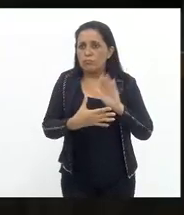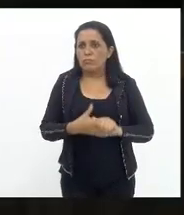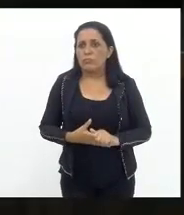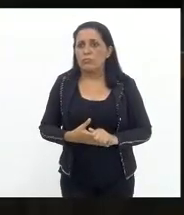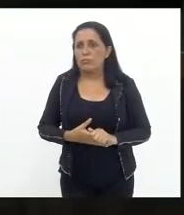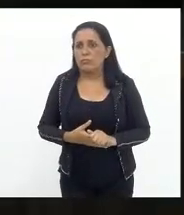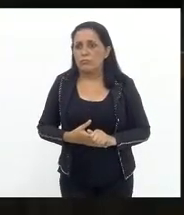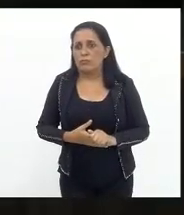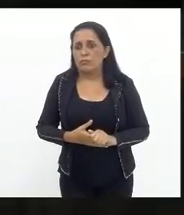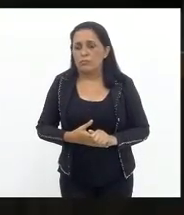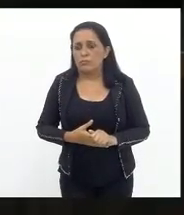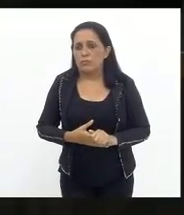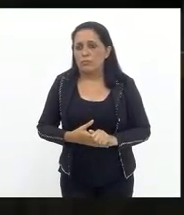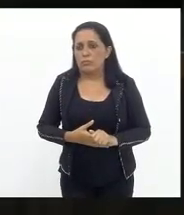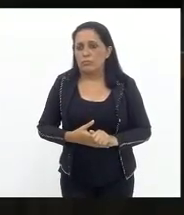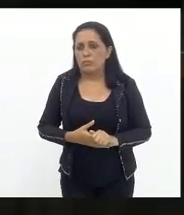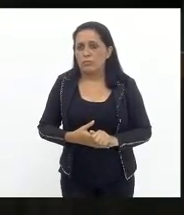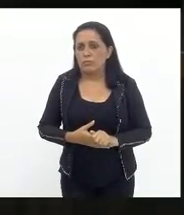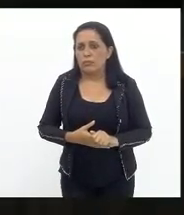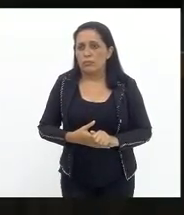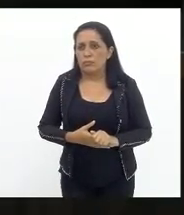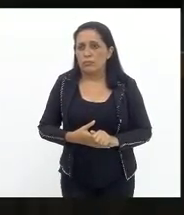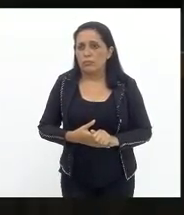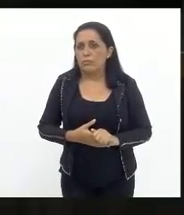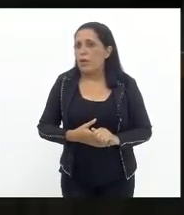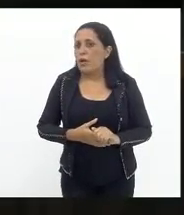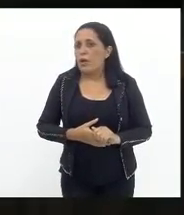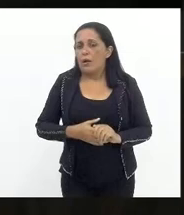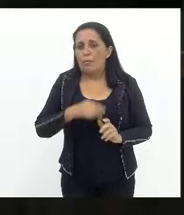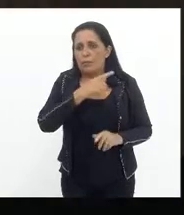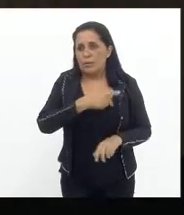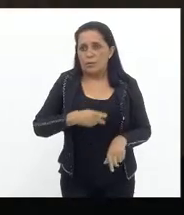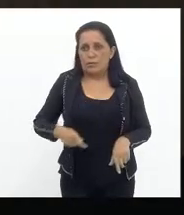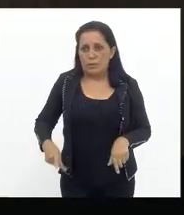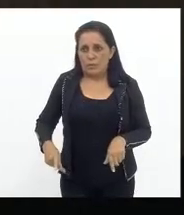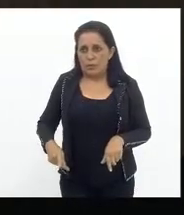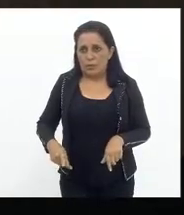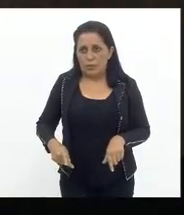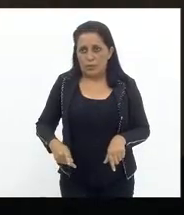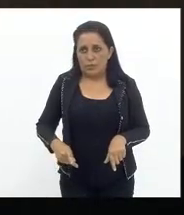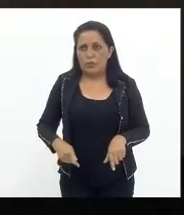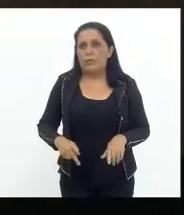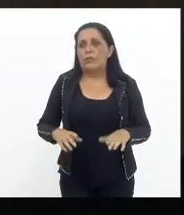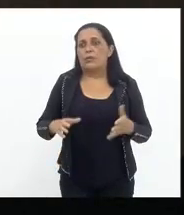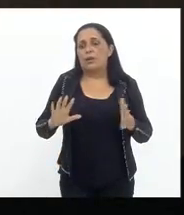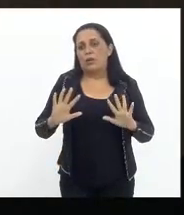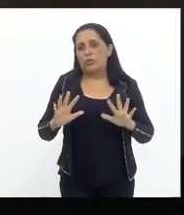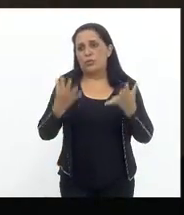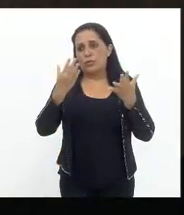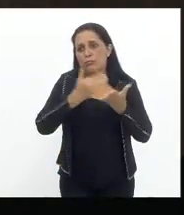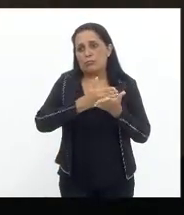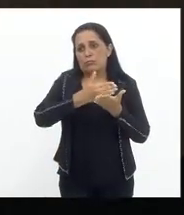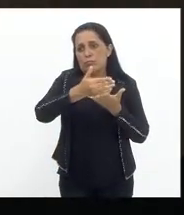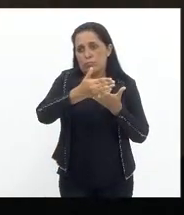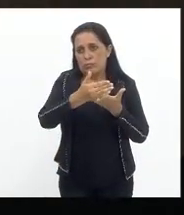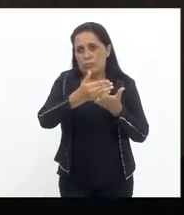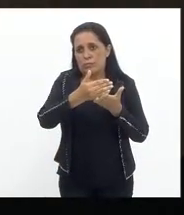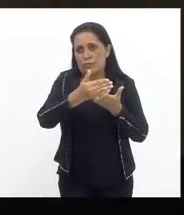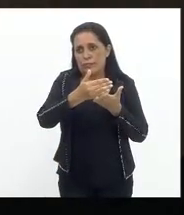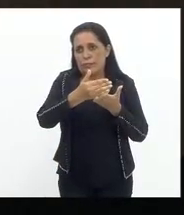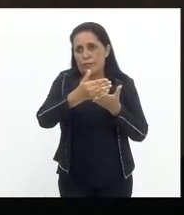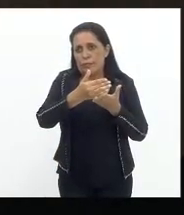de Vossa Excelência para emitir parecer pela Comissão de Saúde, deputada Marta Rocha. Elogiando a iniciativa do deputado